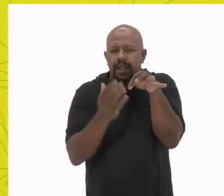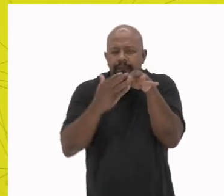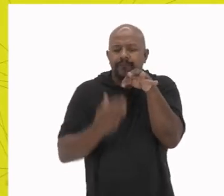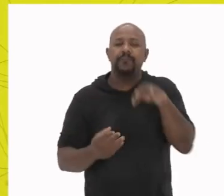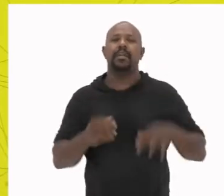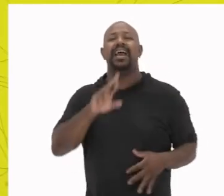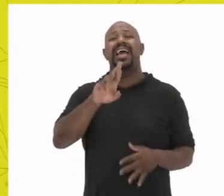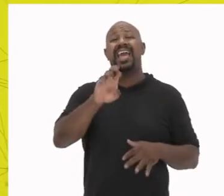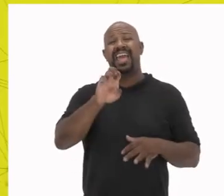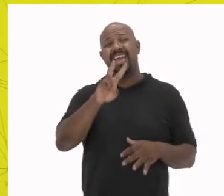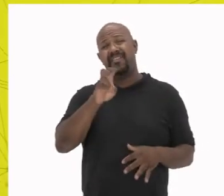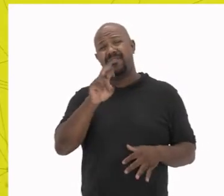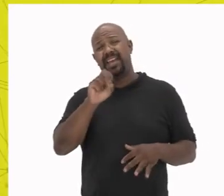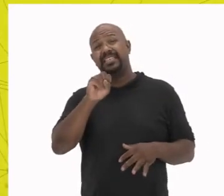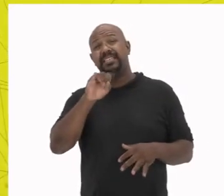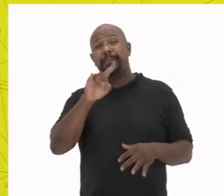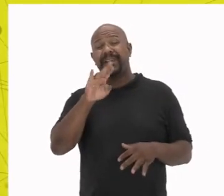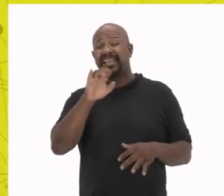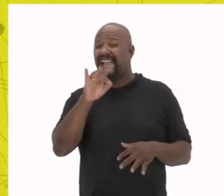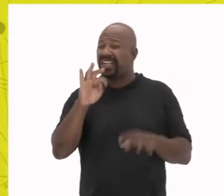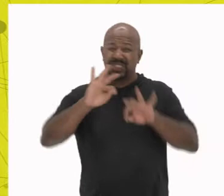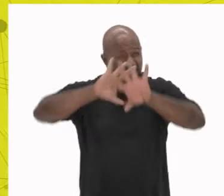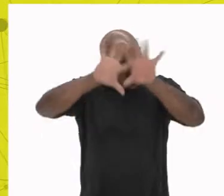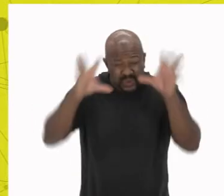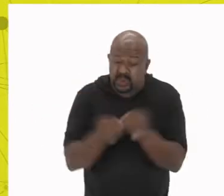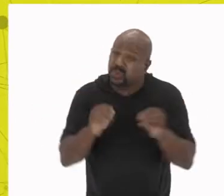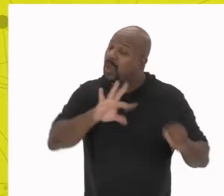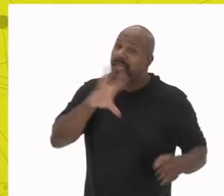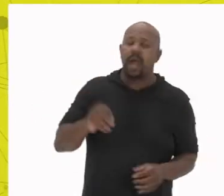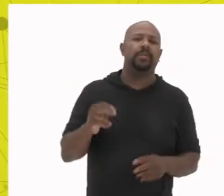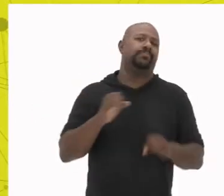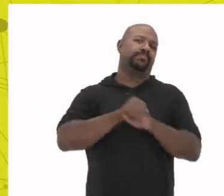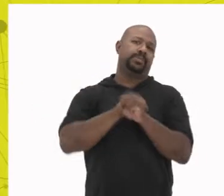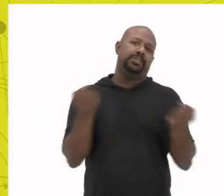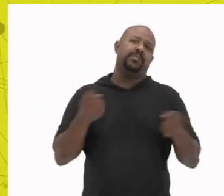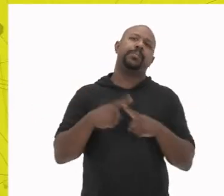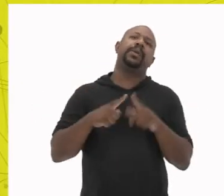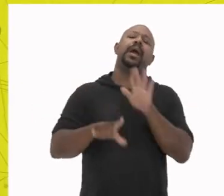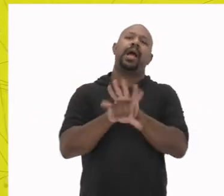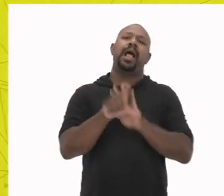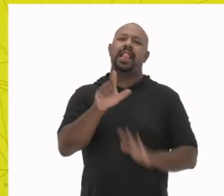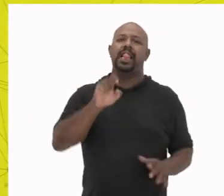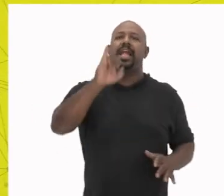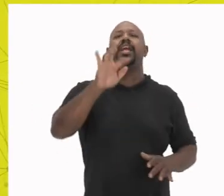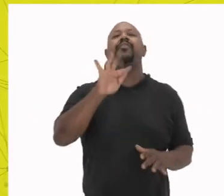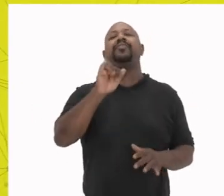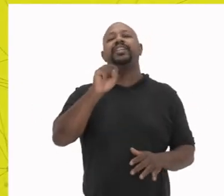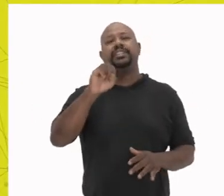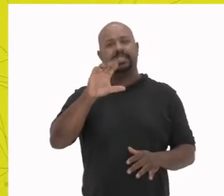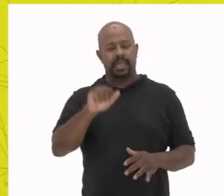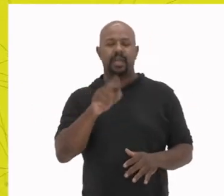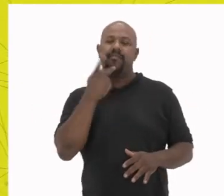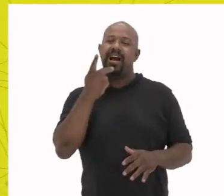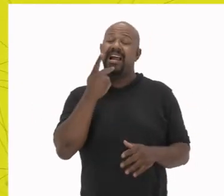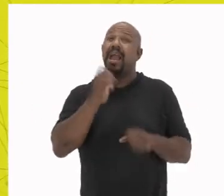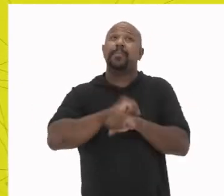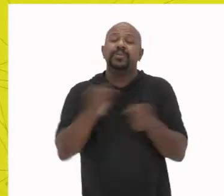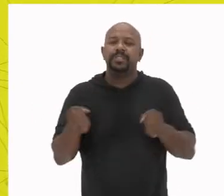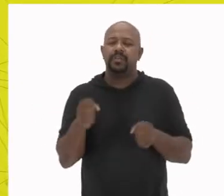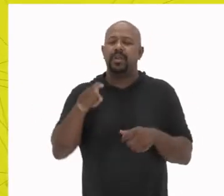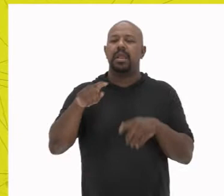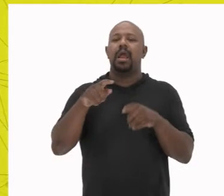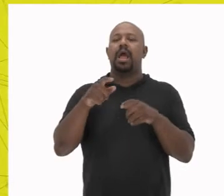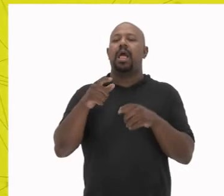Atualmente, entendemos que a reversibilidade completa é inalcançável, pois as leis da física mostram ser impossível retornar